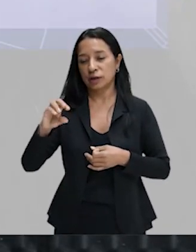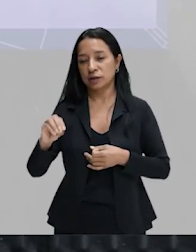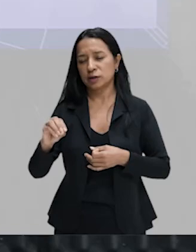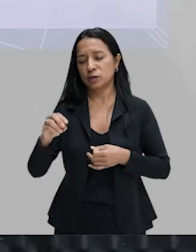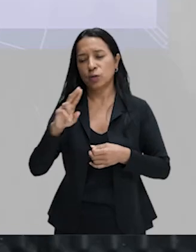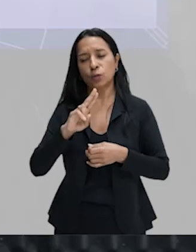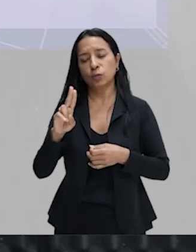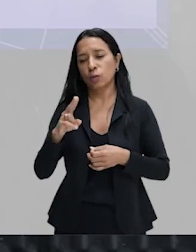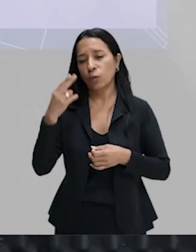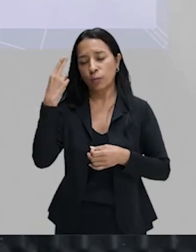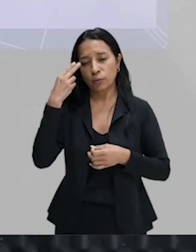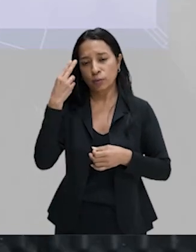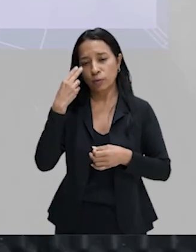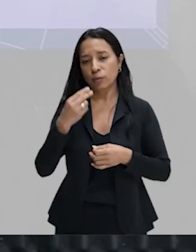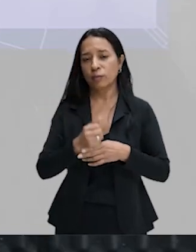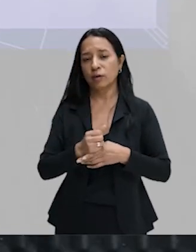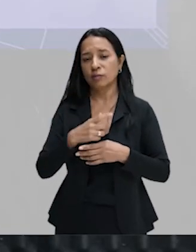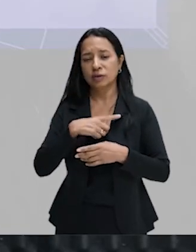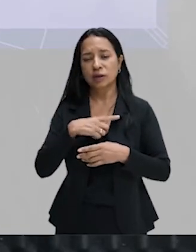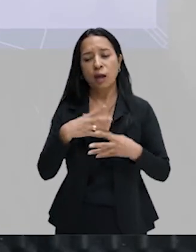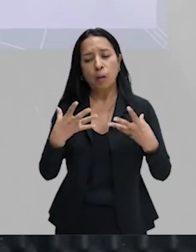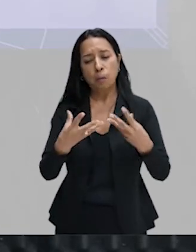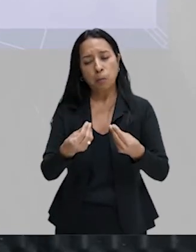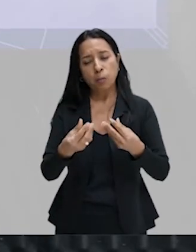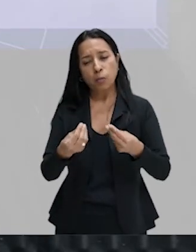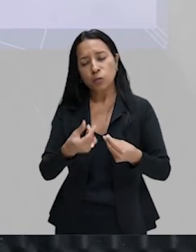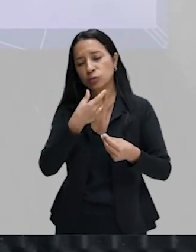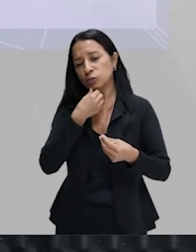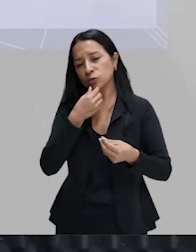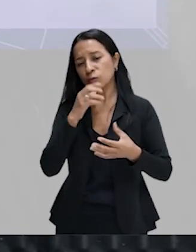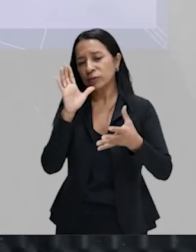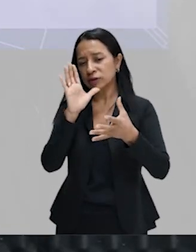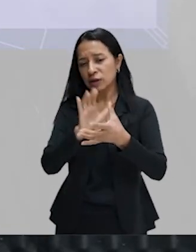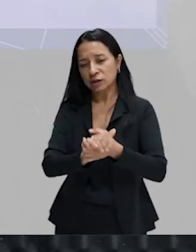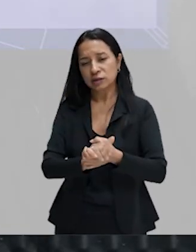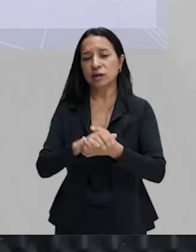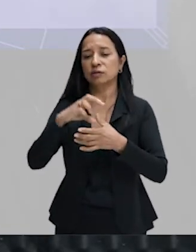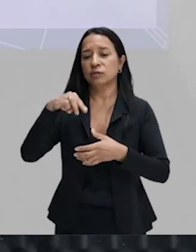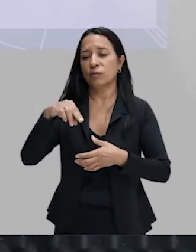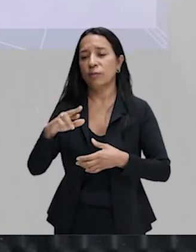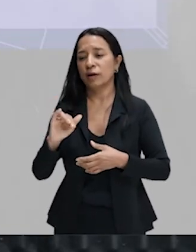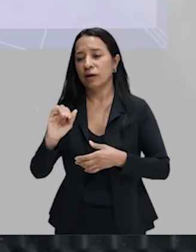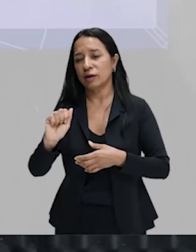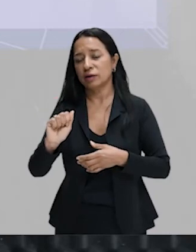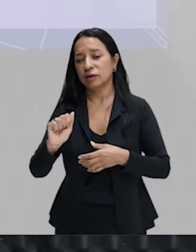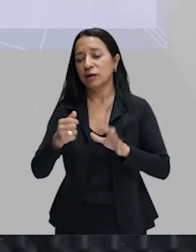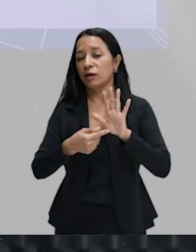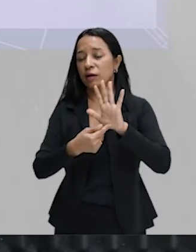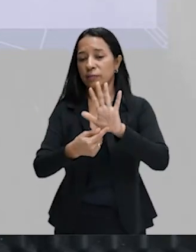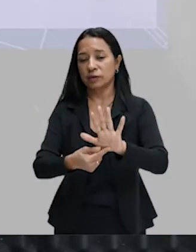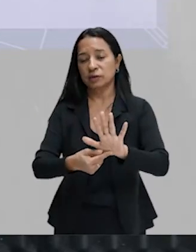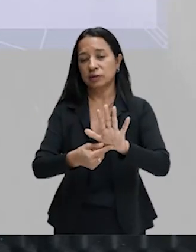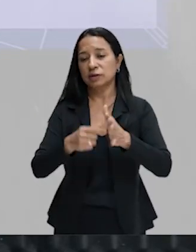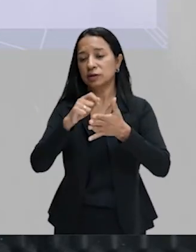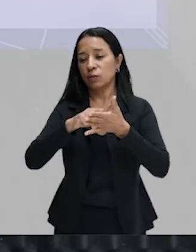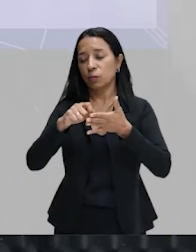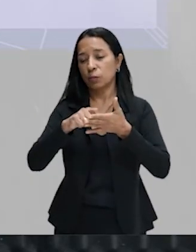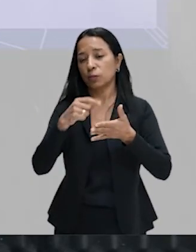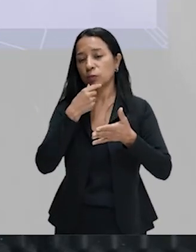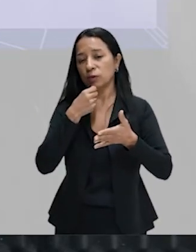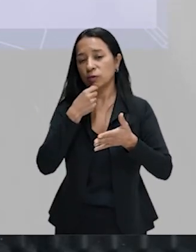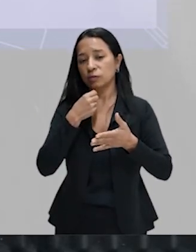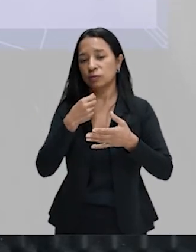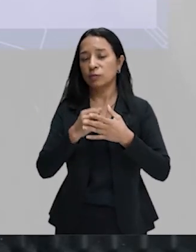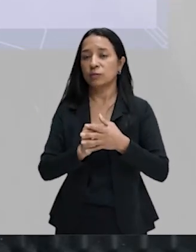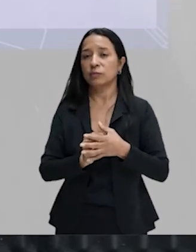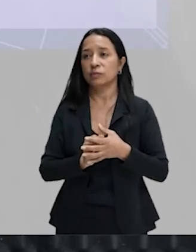muitas Marias, que também eram casadas com Zacarias, nomes comuns nessa região. Então, aqui é uma apresentação do autor, ele fala que ele não tem outro de pia,